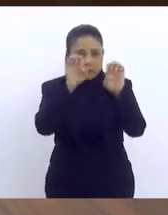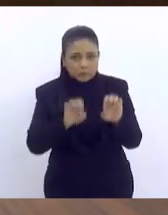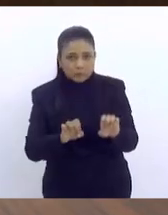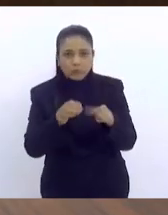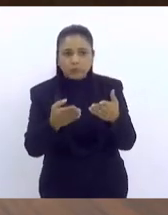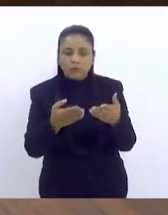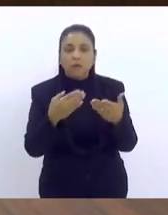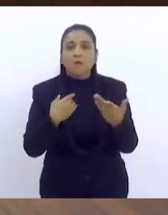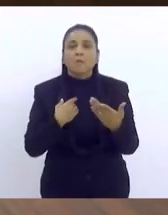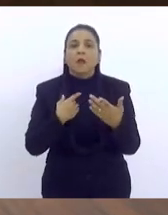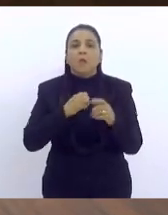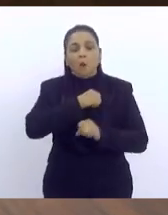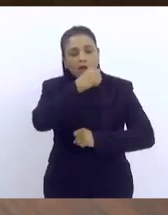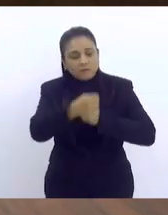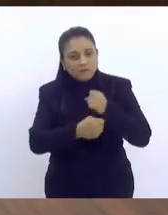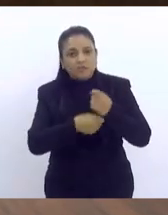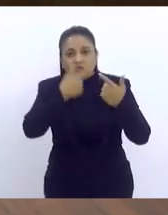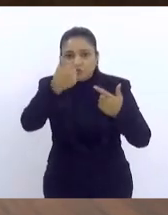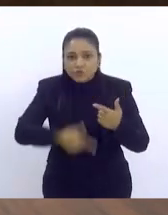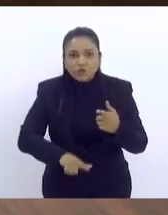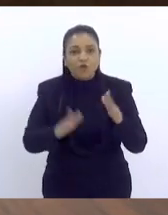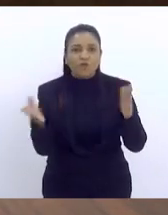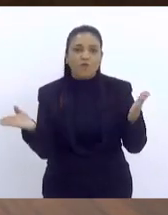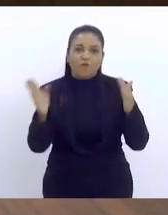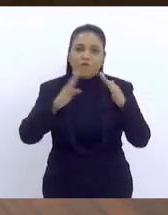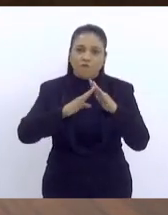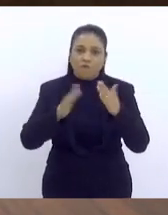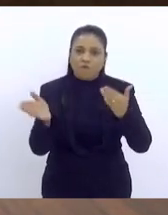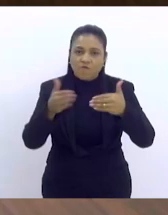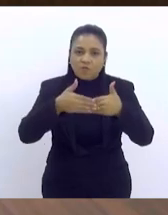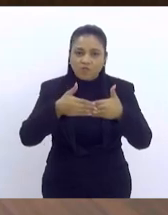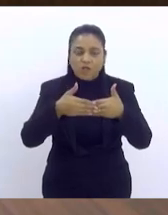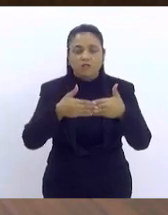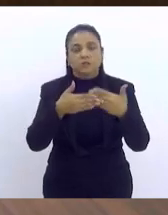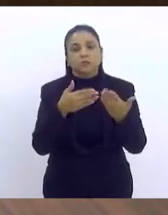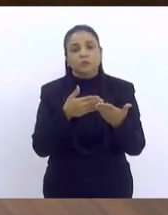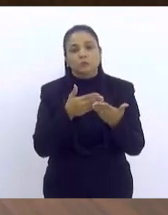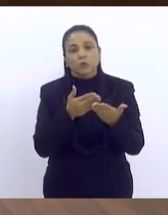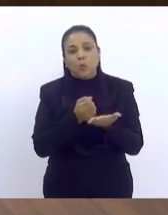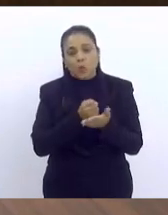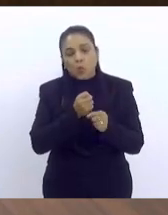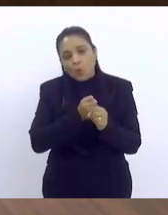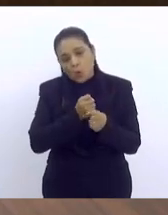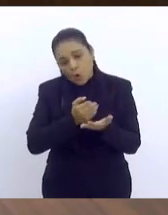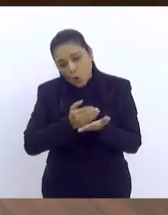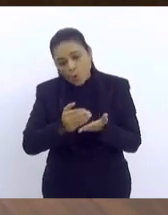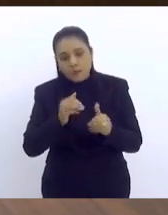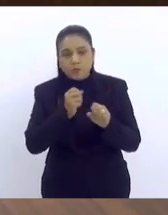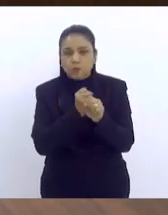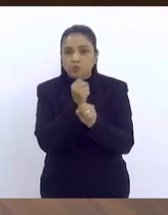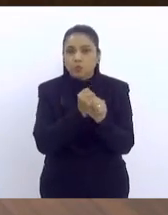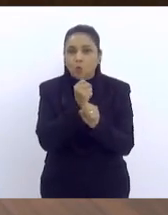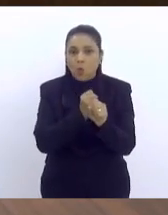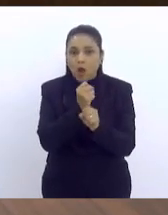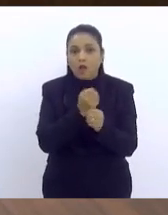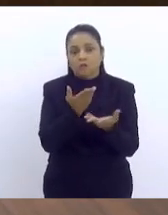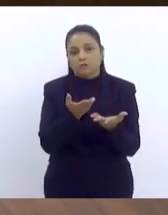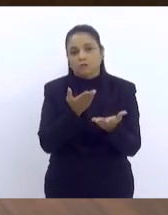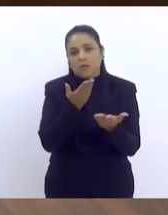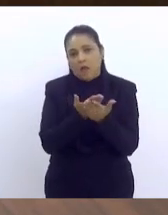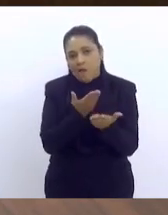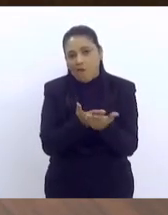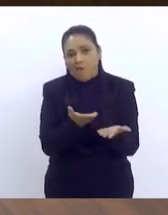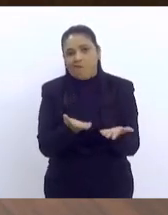para que não tenhamos unidades escolares fechadas no início do ano letivo pegando os pais de surpresa e deixando